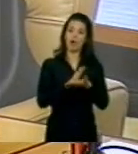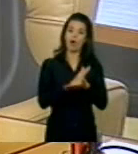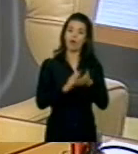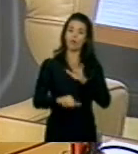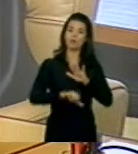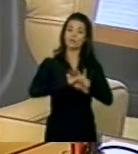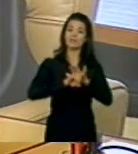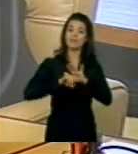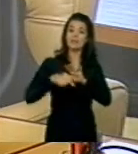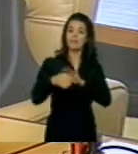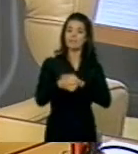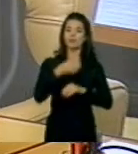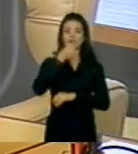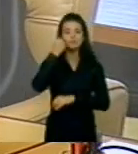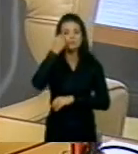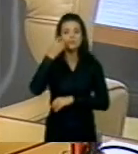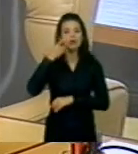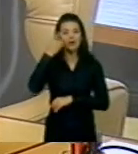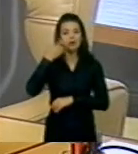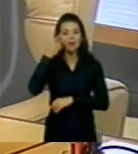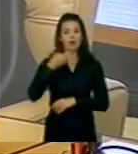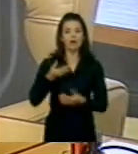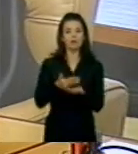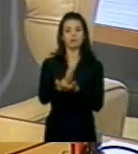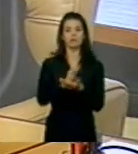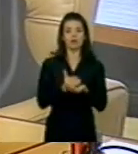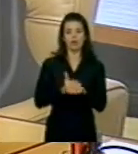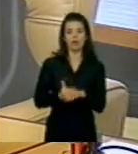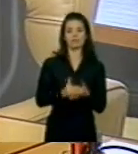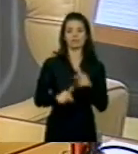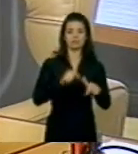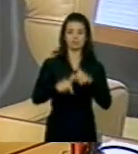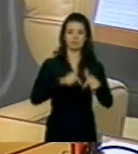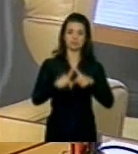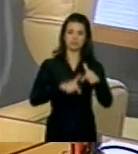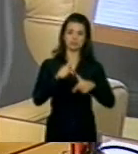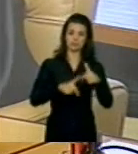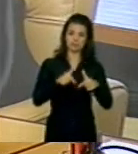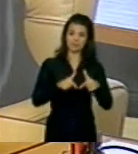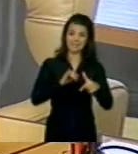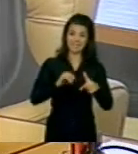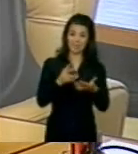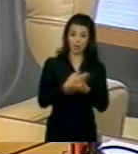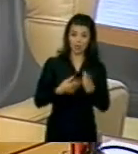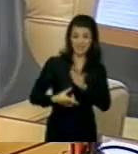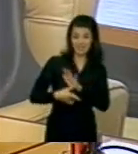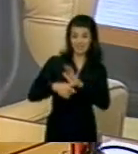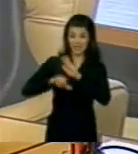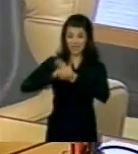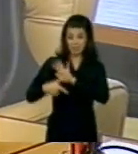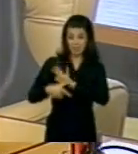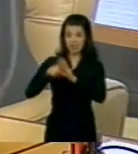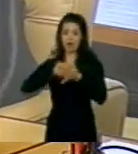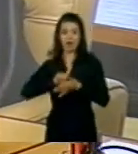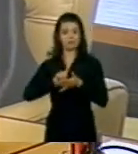após a diplomação, o que exclui sua aplicação a supostos crimes praticados anteriormente. É do texto que